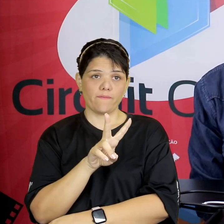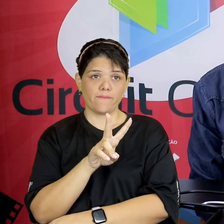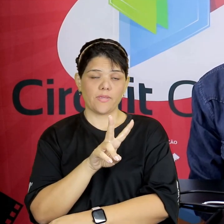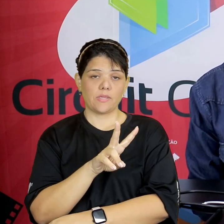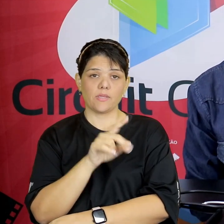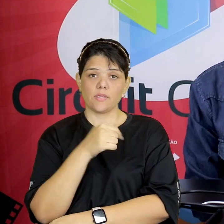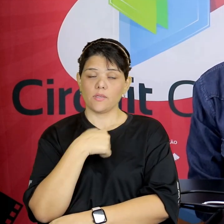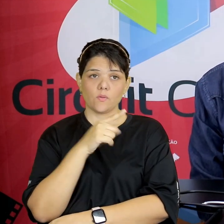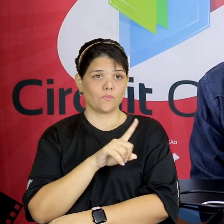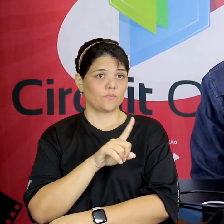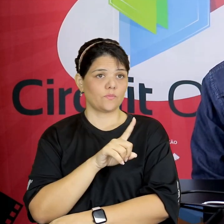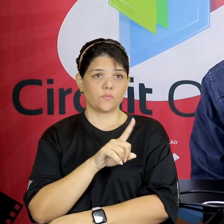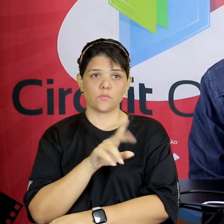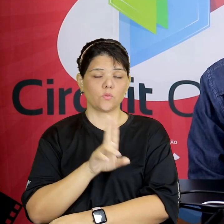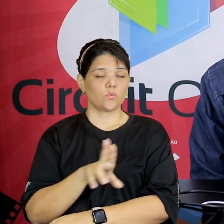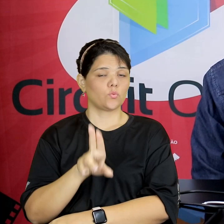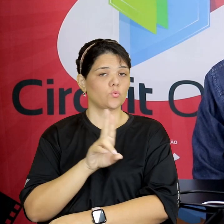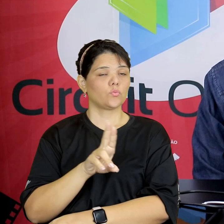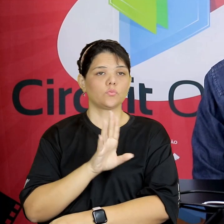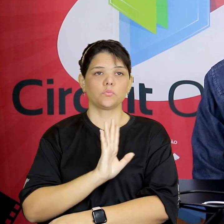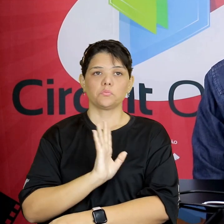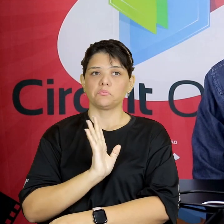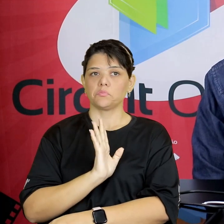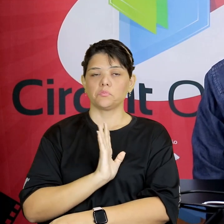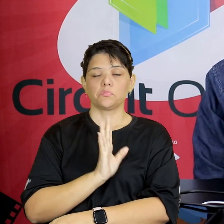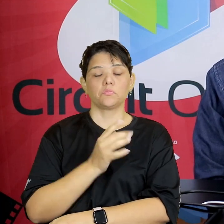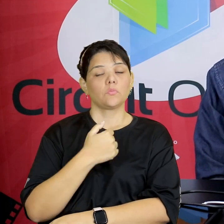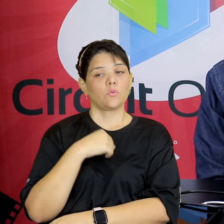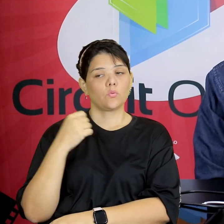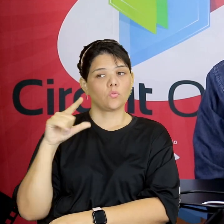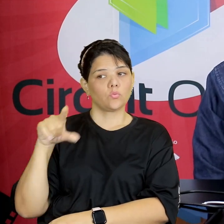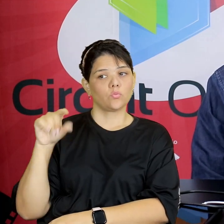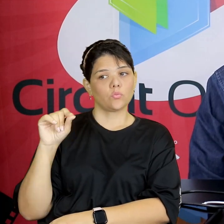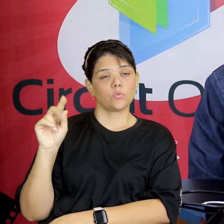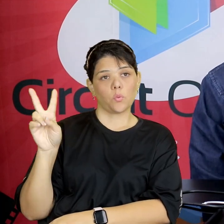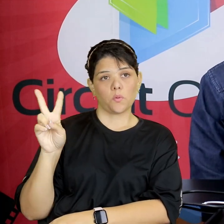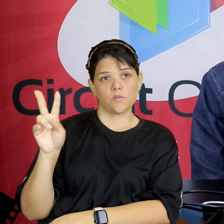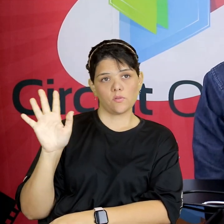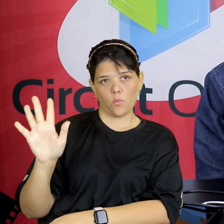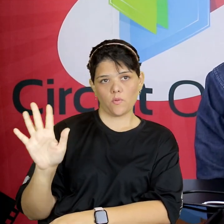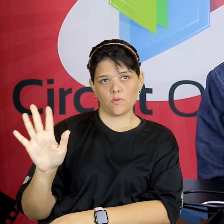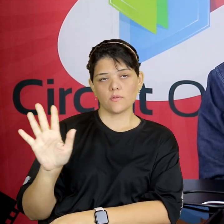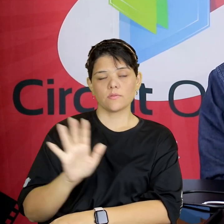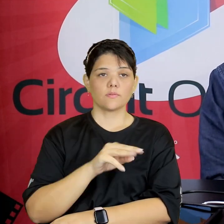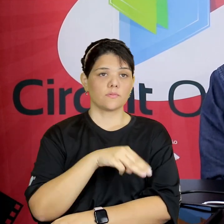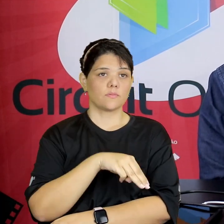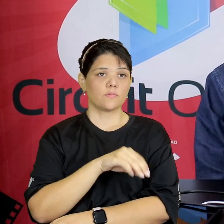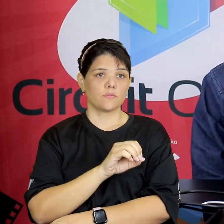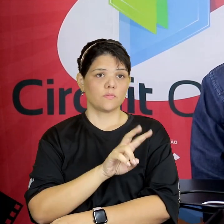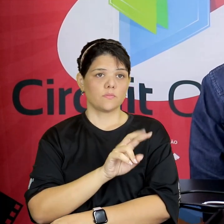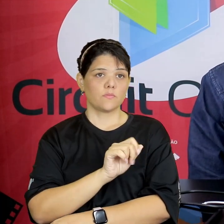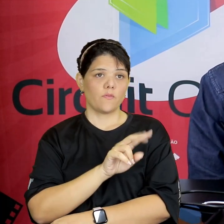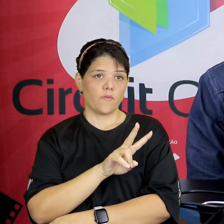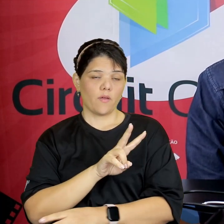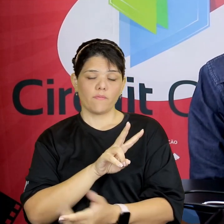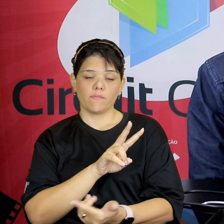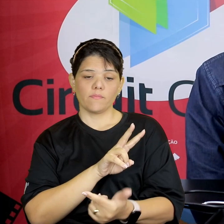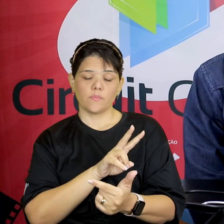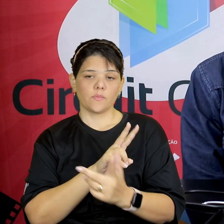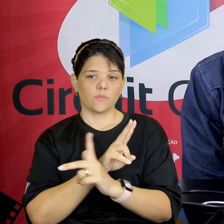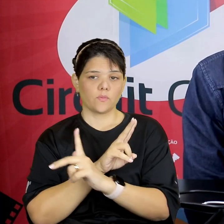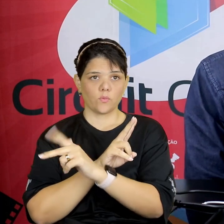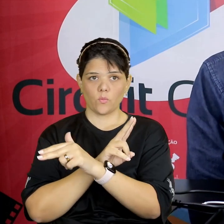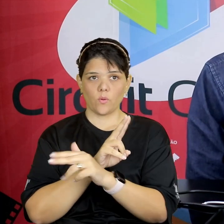eu não uso muito ele, eu uso mais esses aqui. O Movavi ele é bem mais simples, então ele não tem tanto controle de material quanto